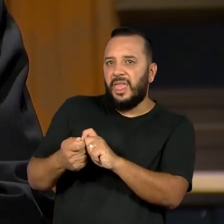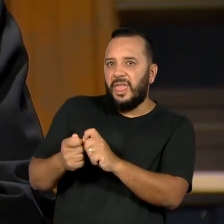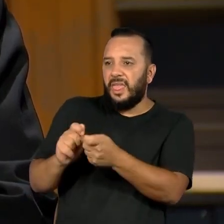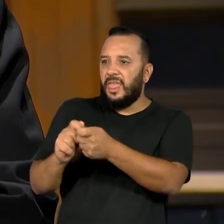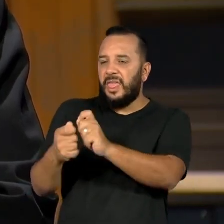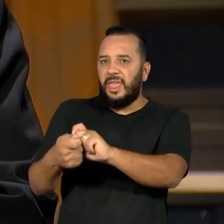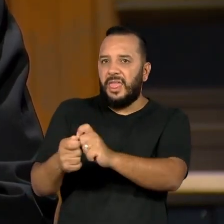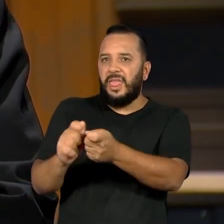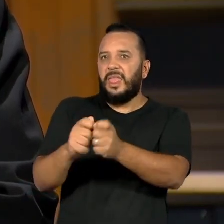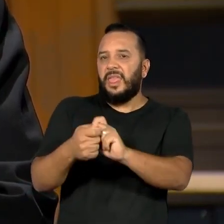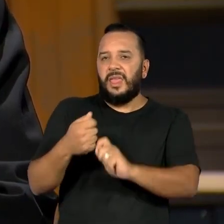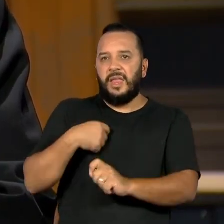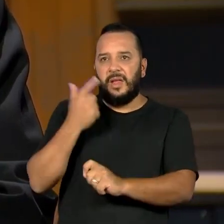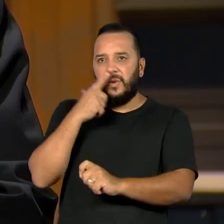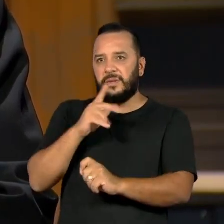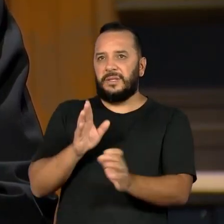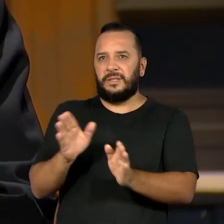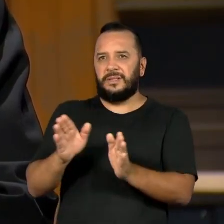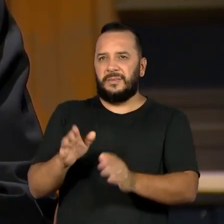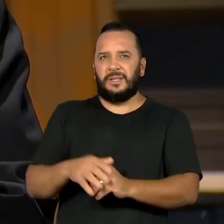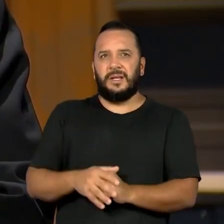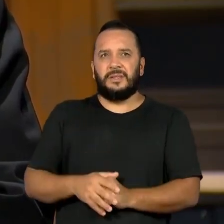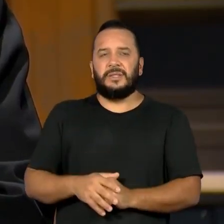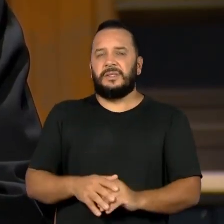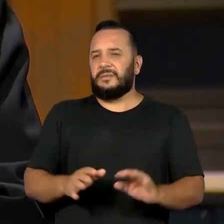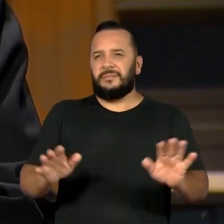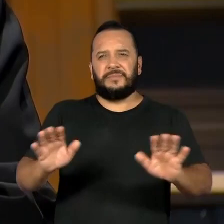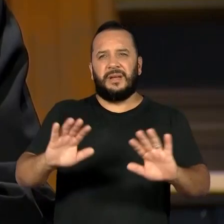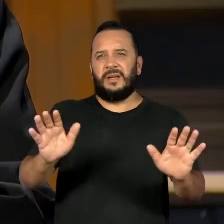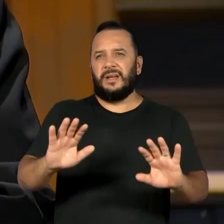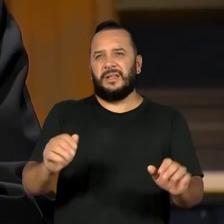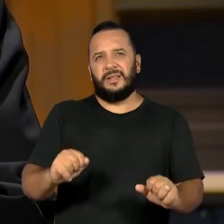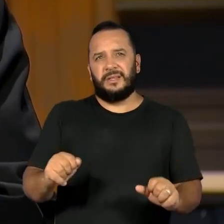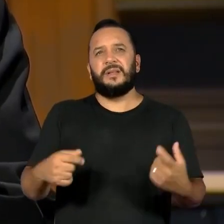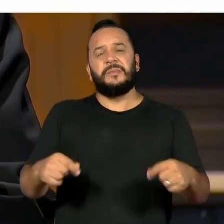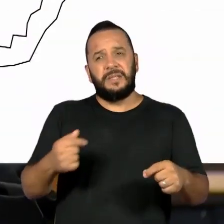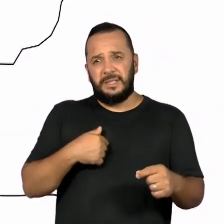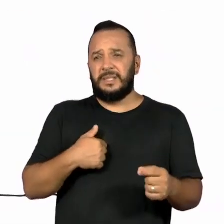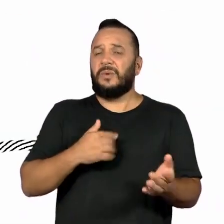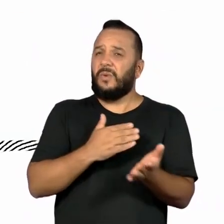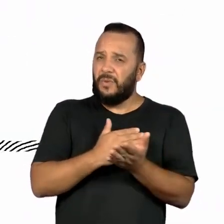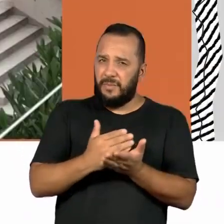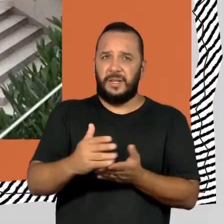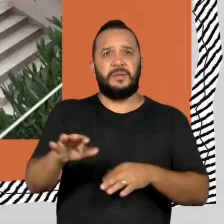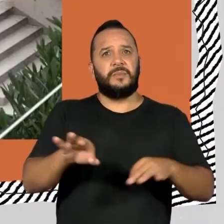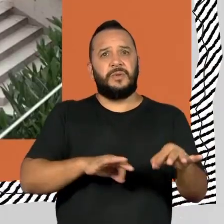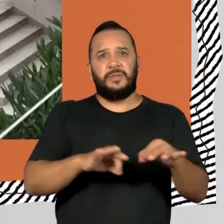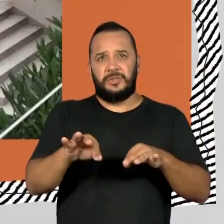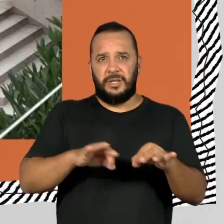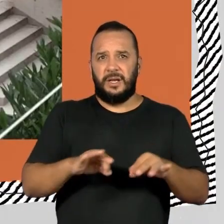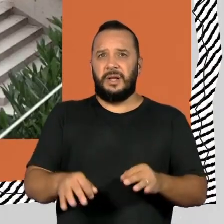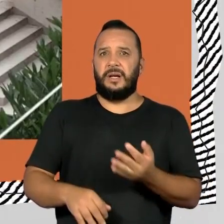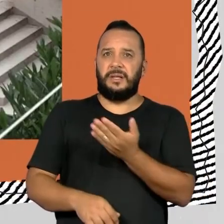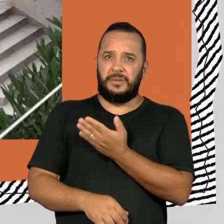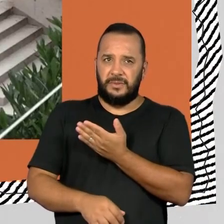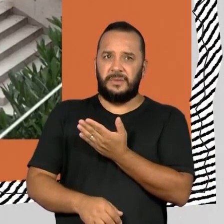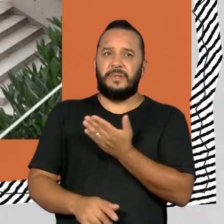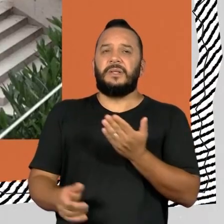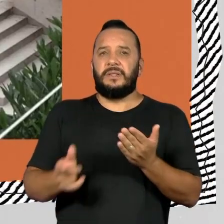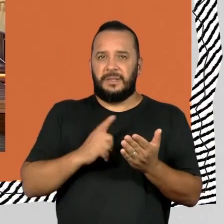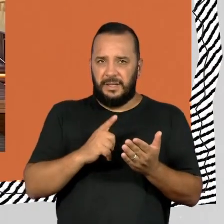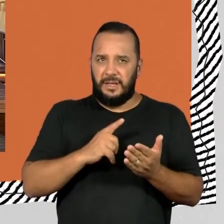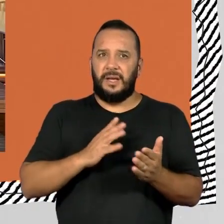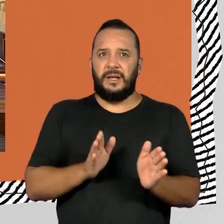para garantir acessibilidade até que el fal Vamos parar com isso vamos já desde o início Vamos fazer um projeto leg na página